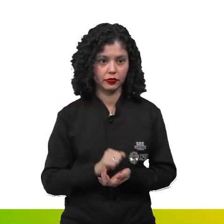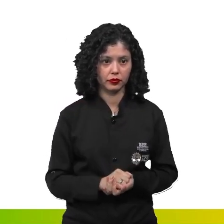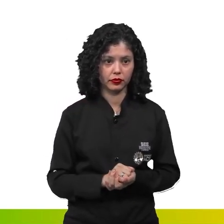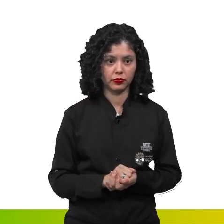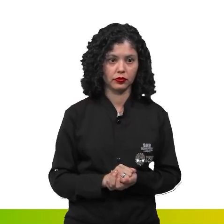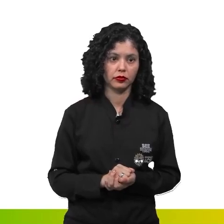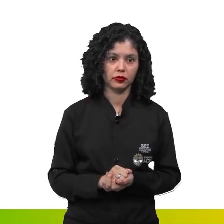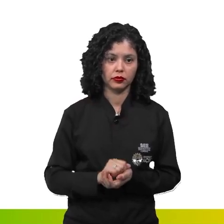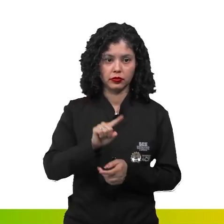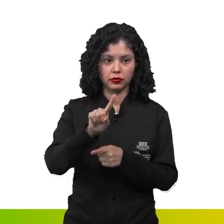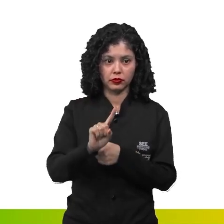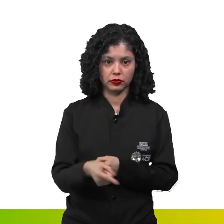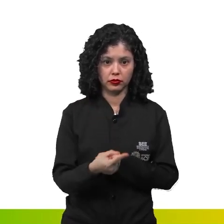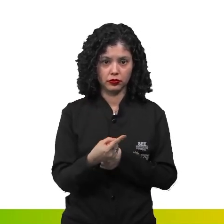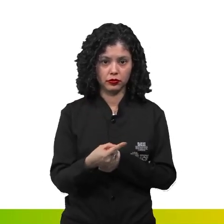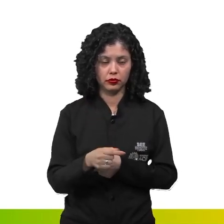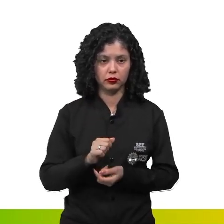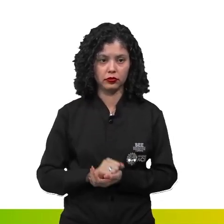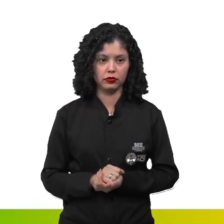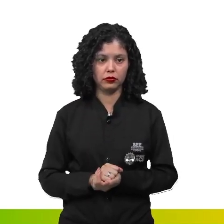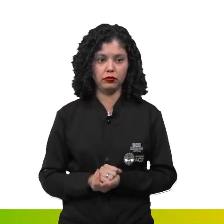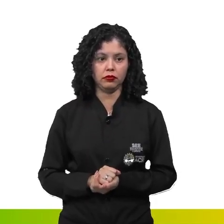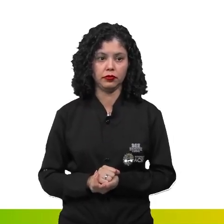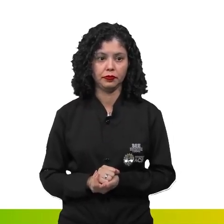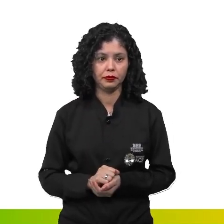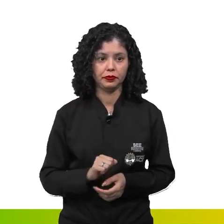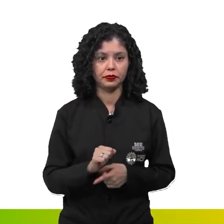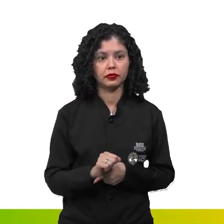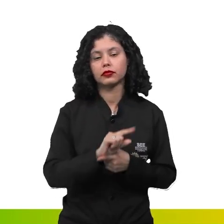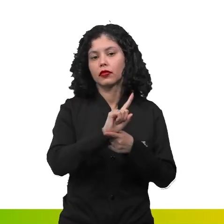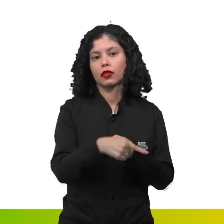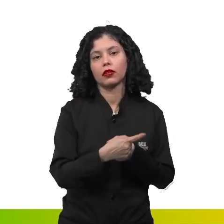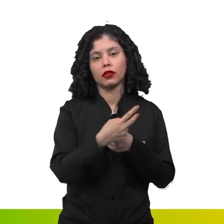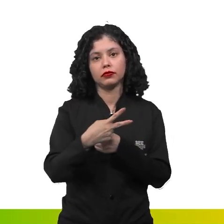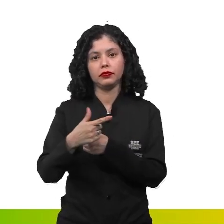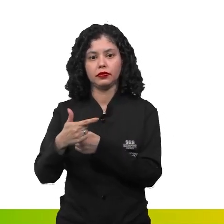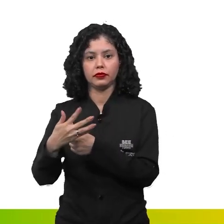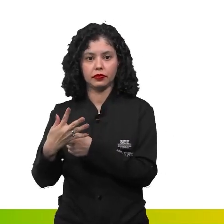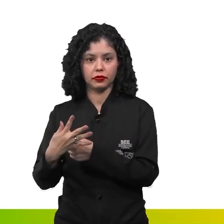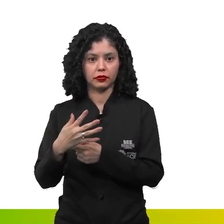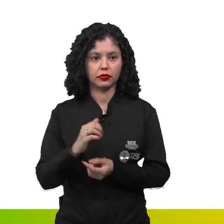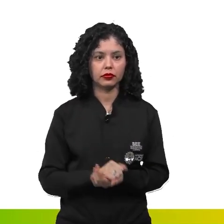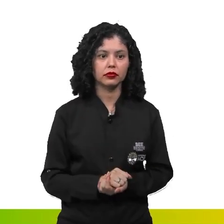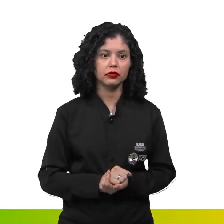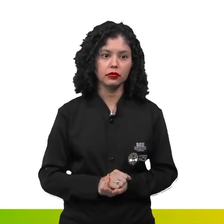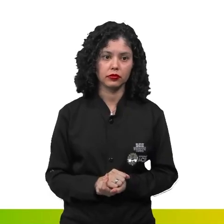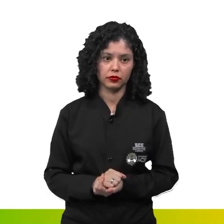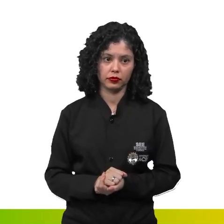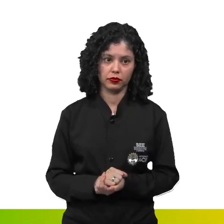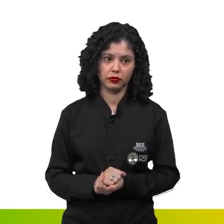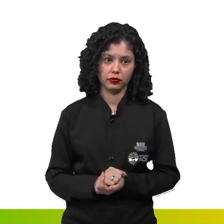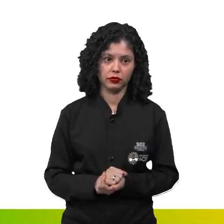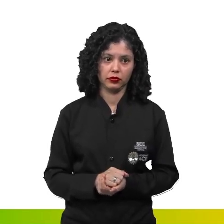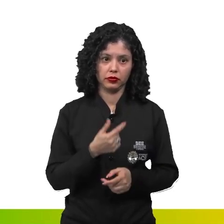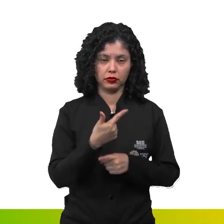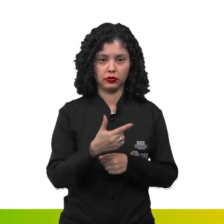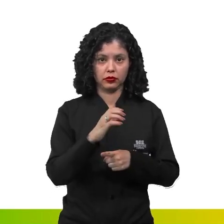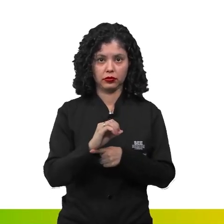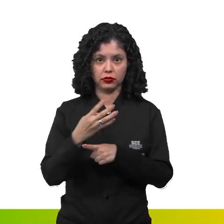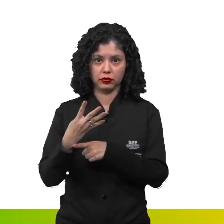800. Alternativa C, 1000. Alternativa D, 1024. E alternativa